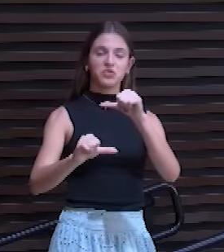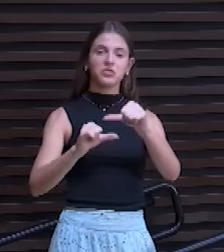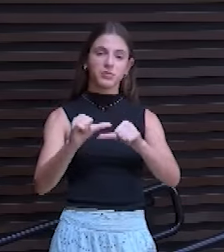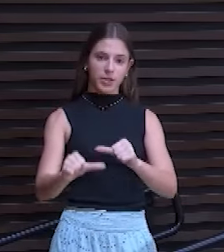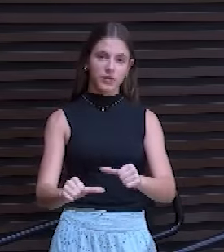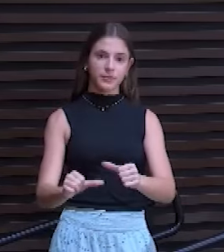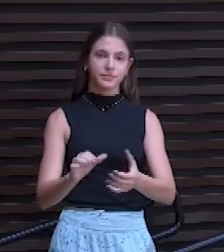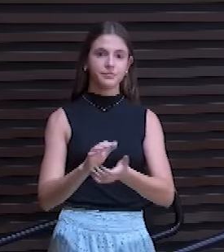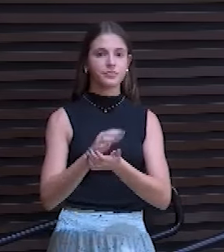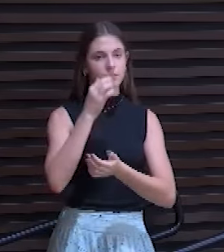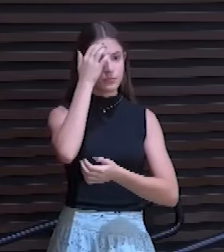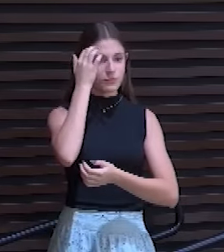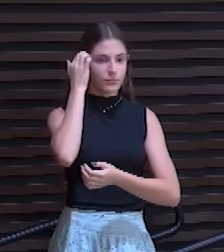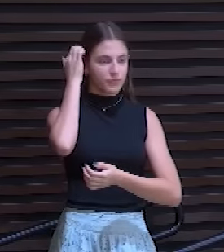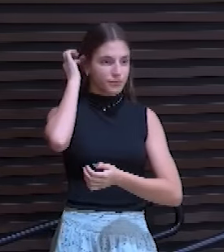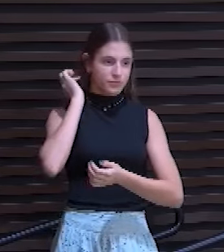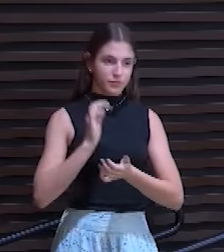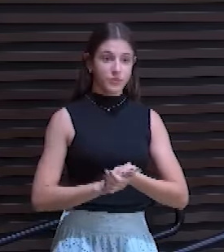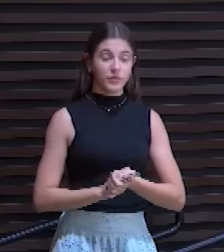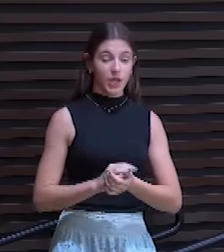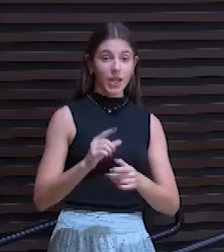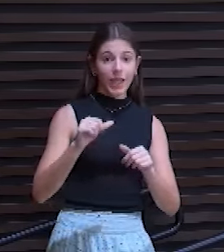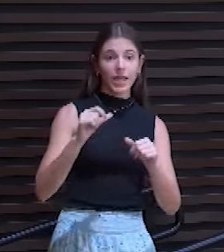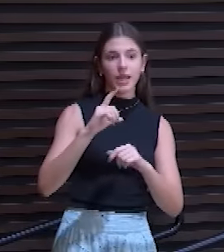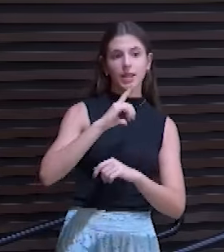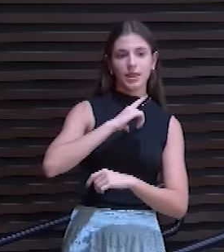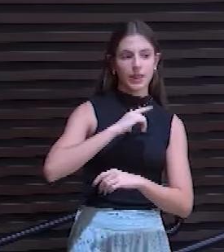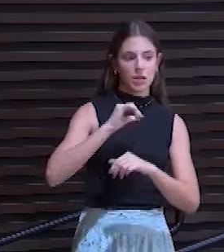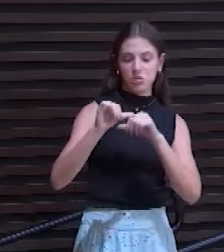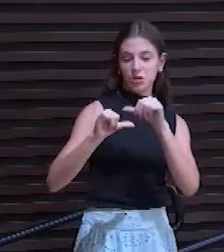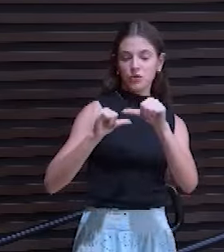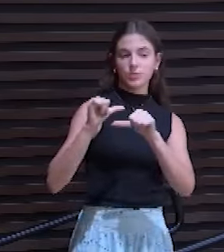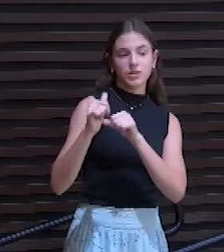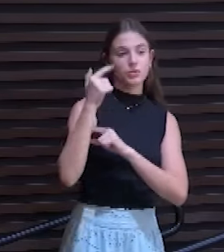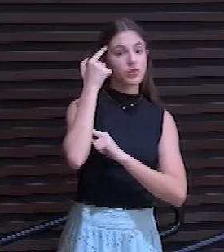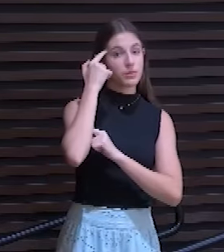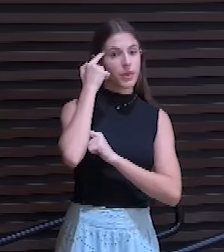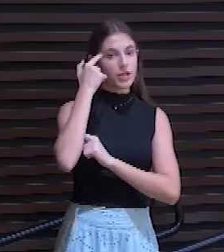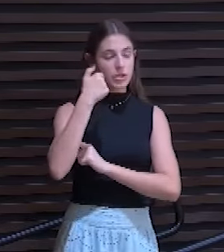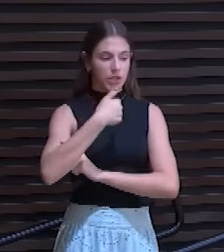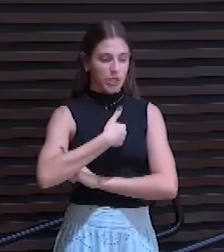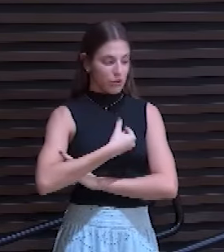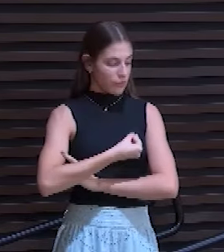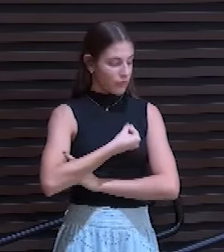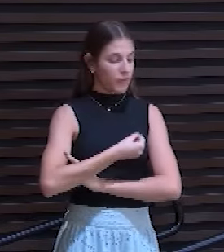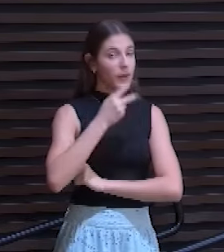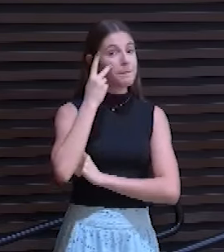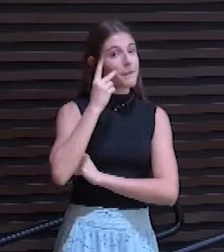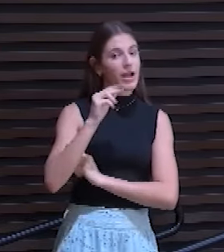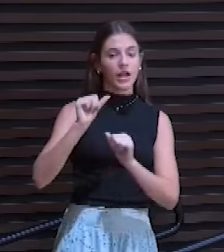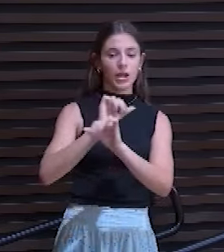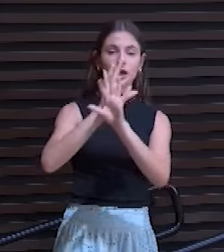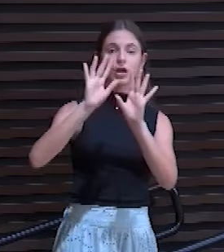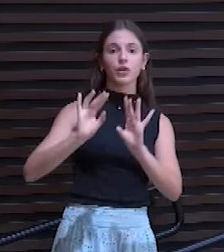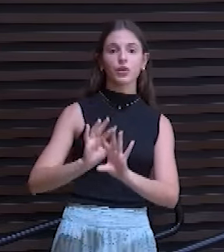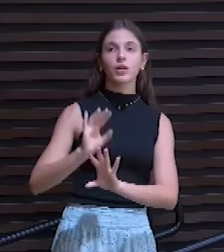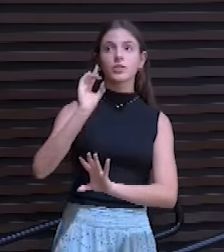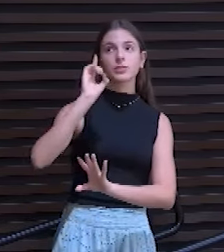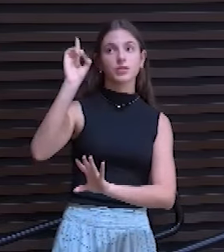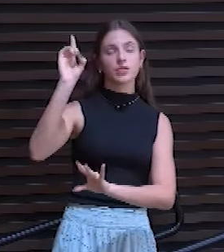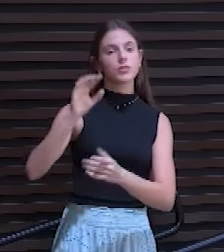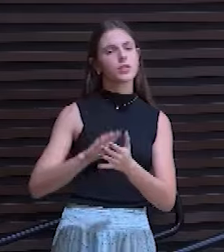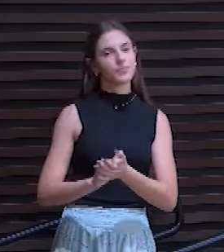E agora há uma metanoia. E agora eu vou viver para a glória de Deus. E meus queridos, quando